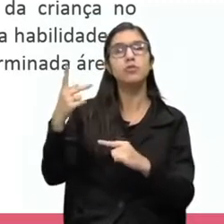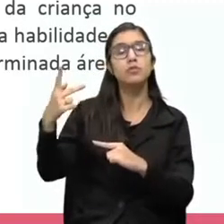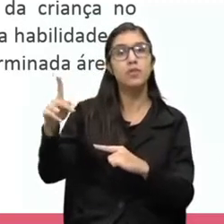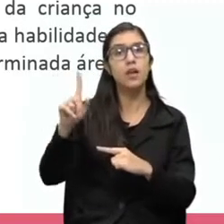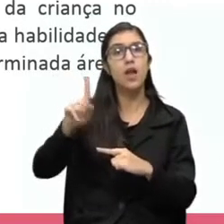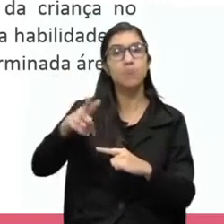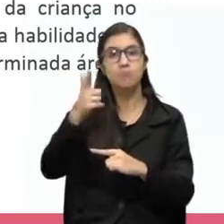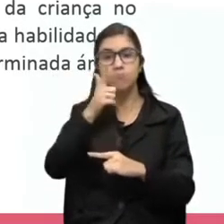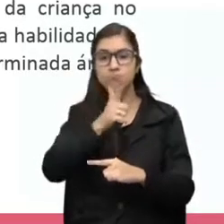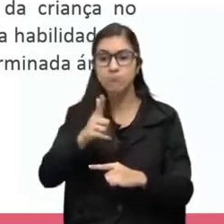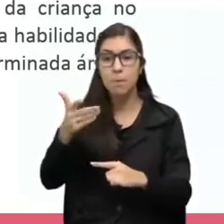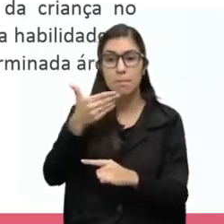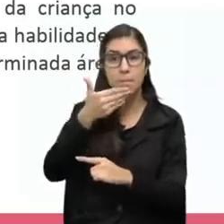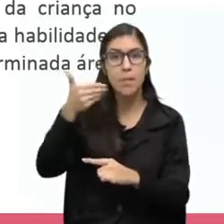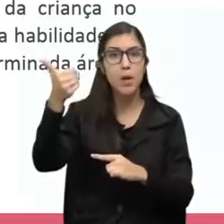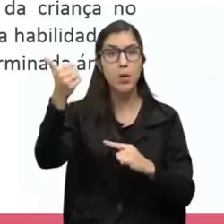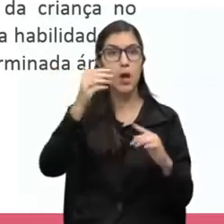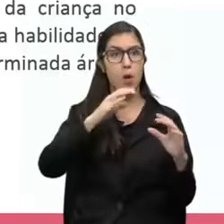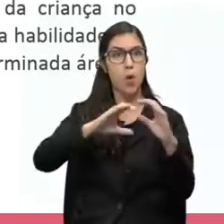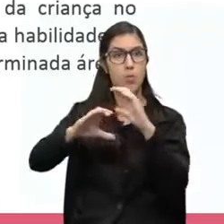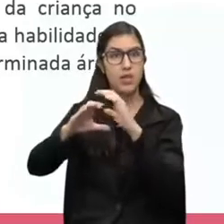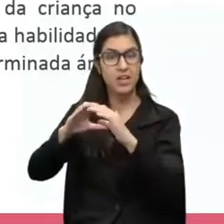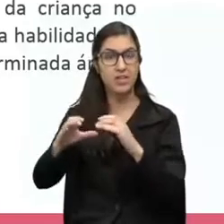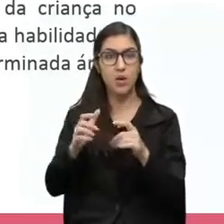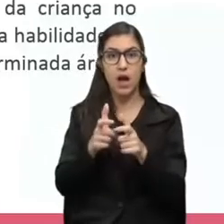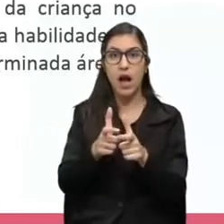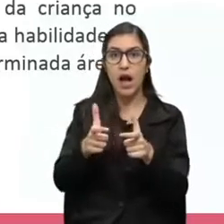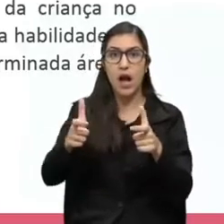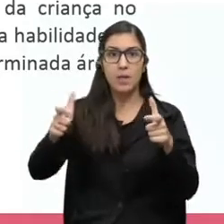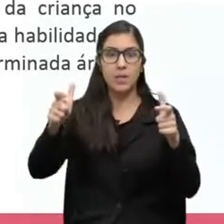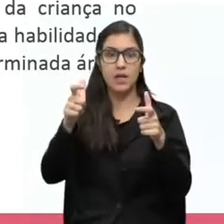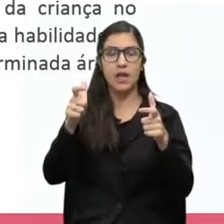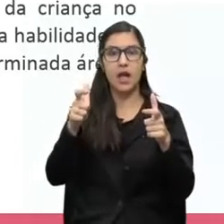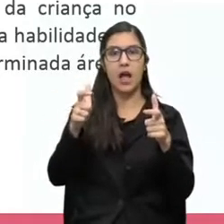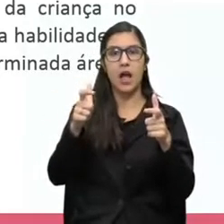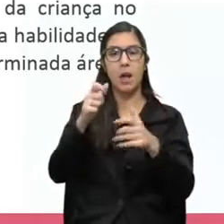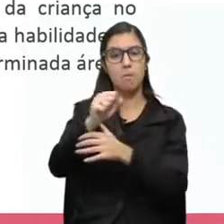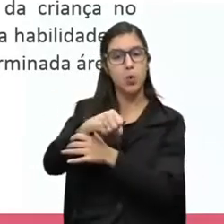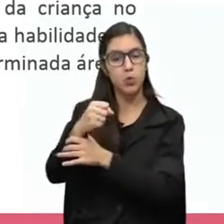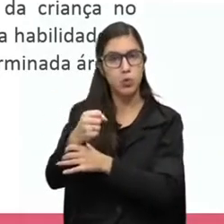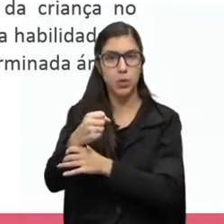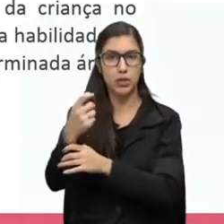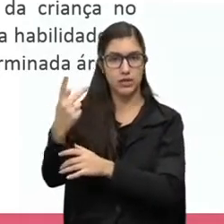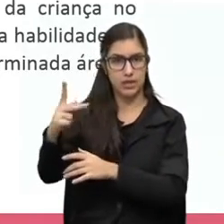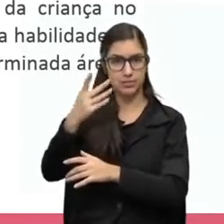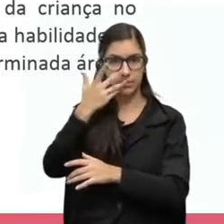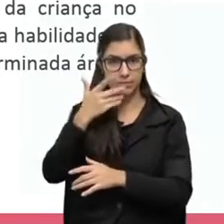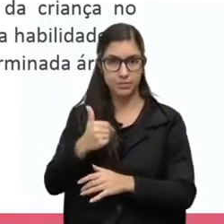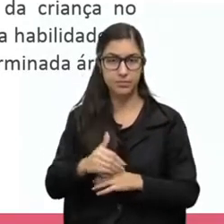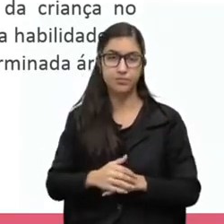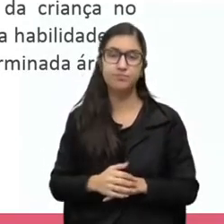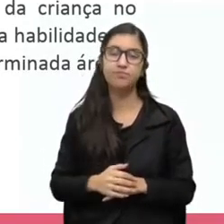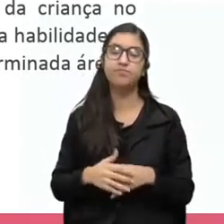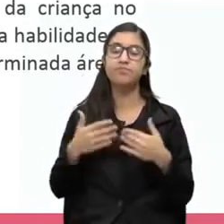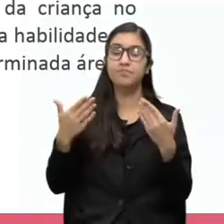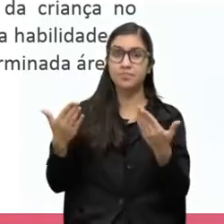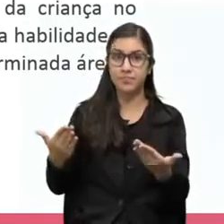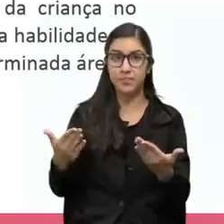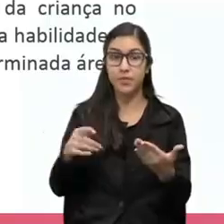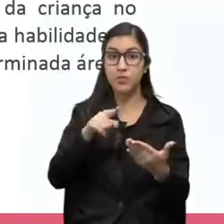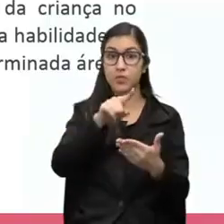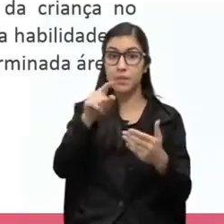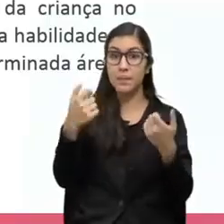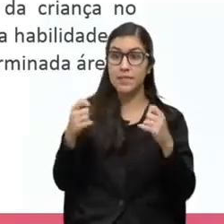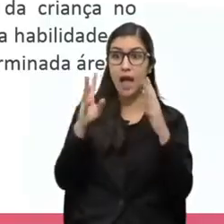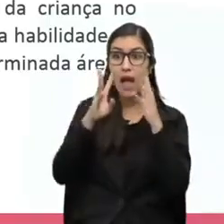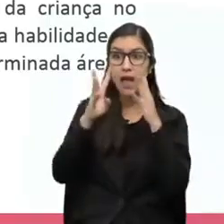é incrementar os recursos de comunicação e ampliar a ação motora da criança. Então, pessoal,